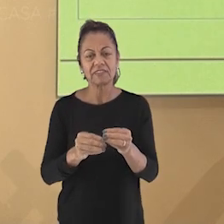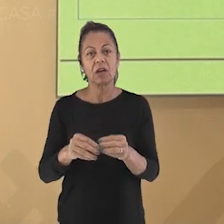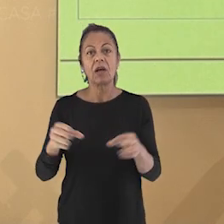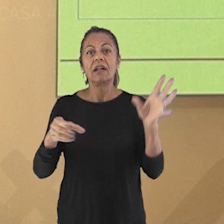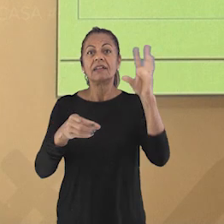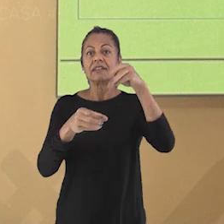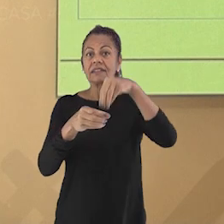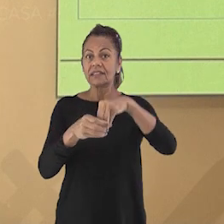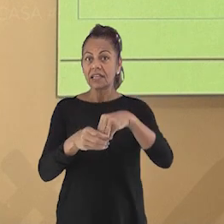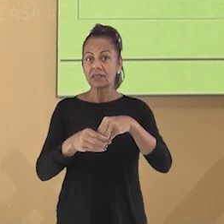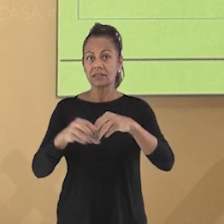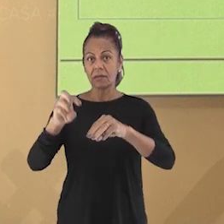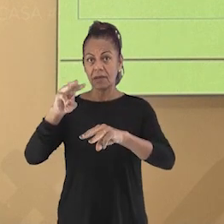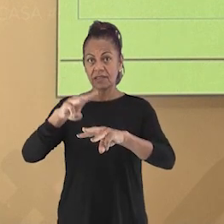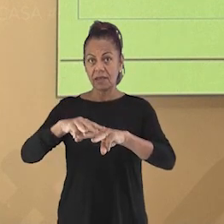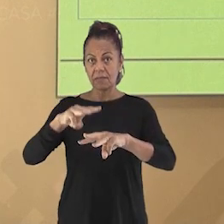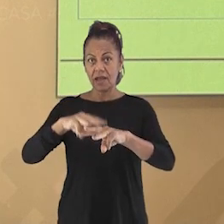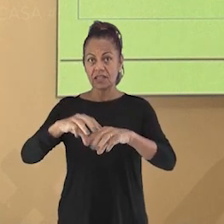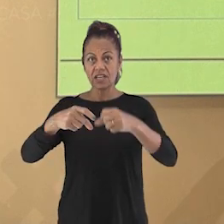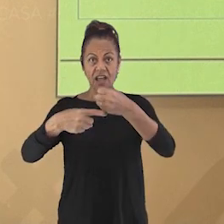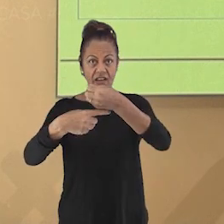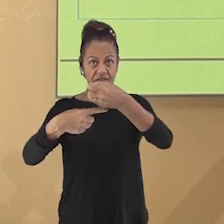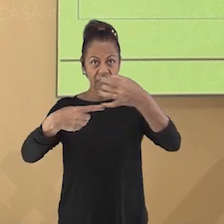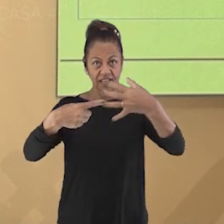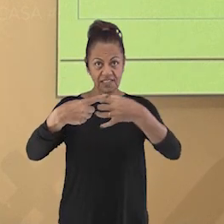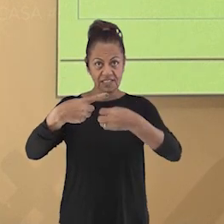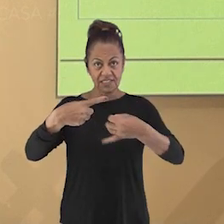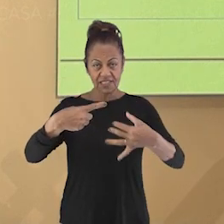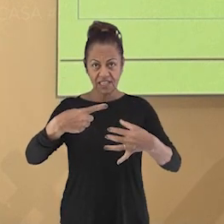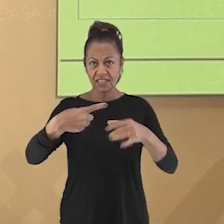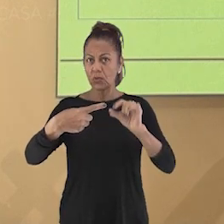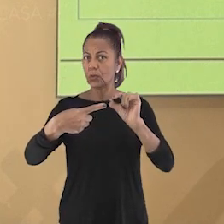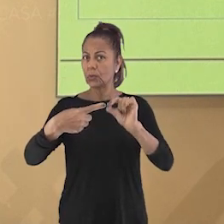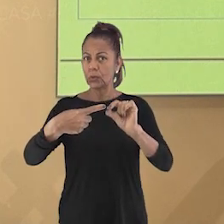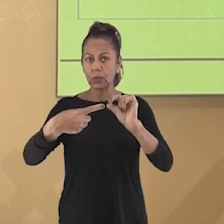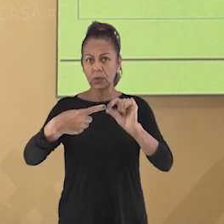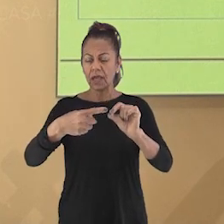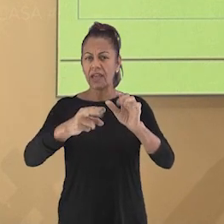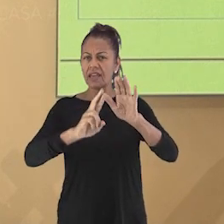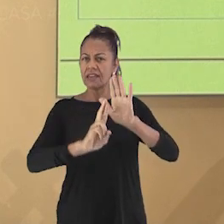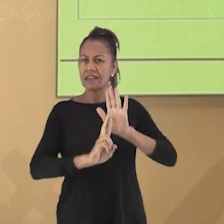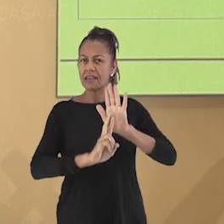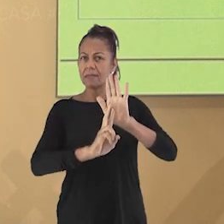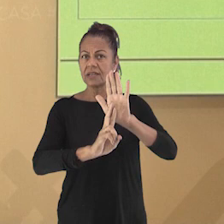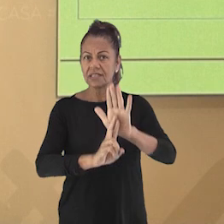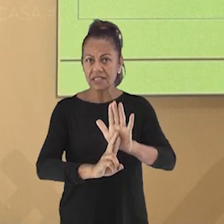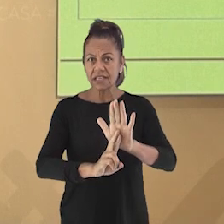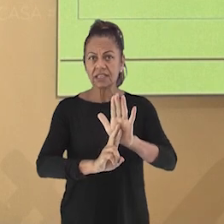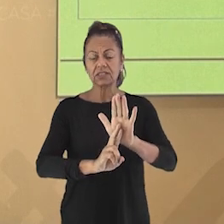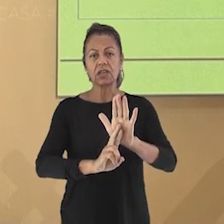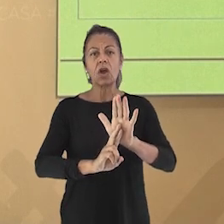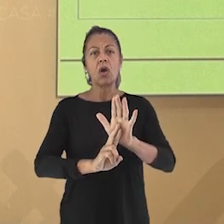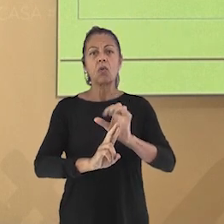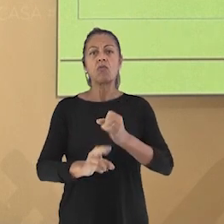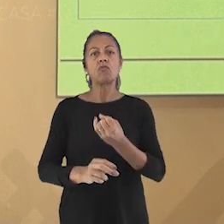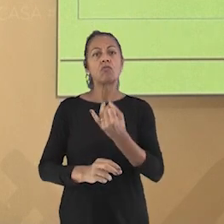chamamos de fração a representação de algo inteiro que foi dividido em partes iguais.